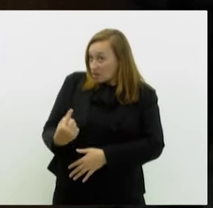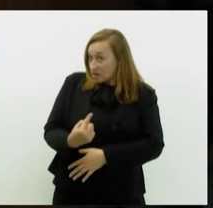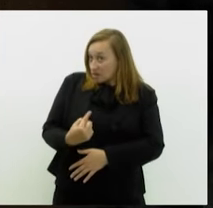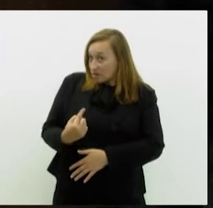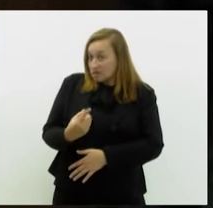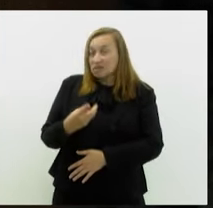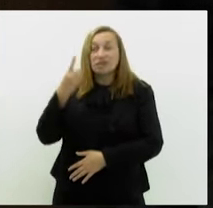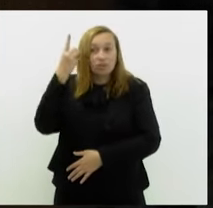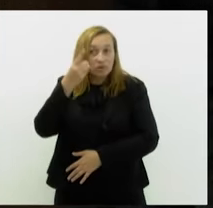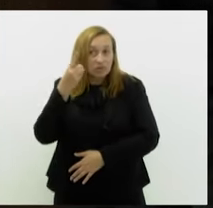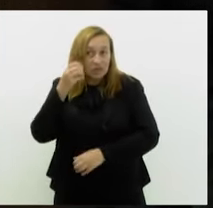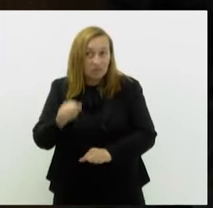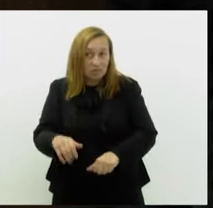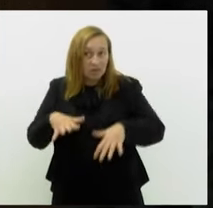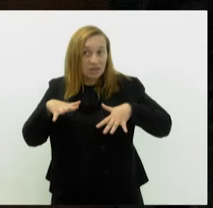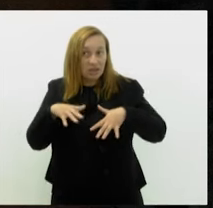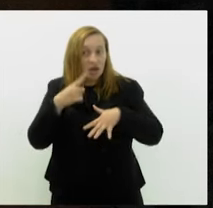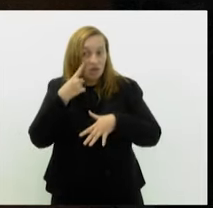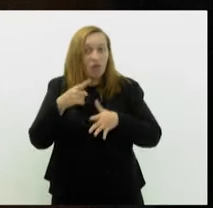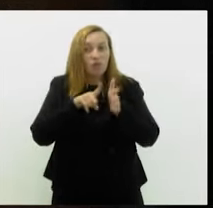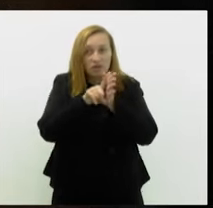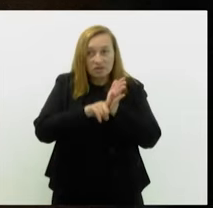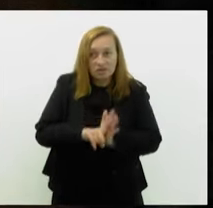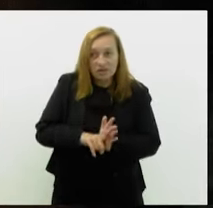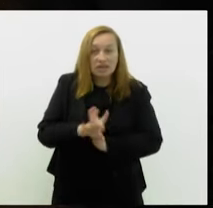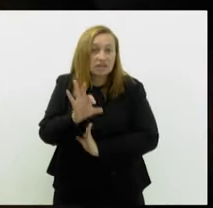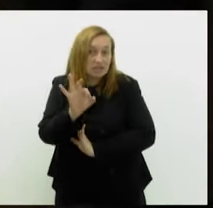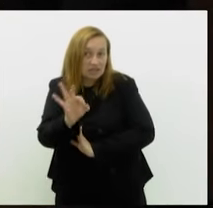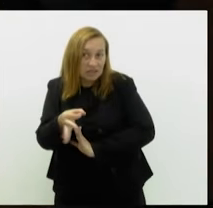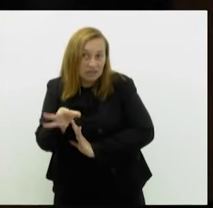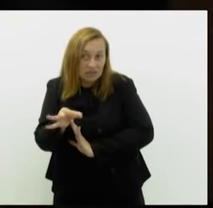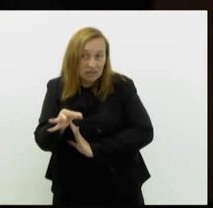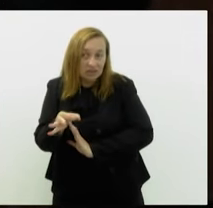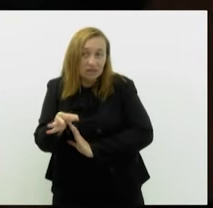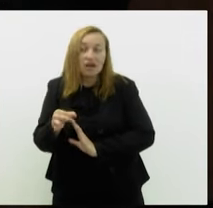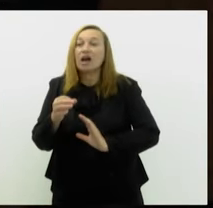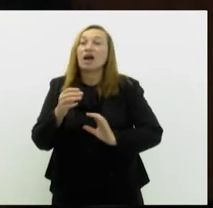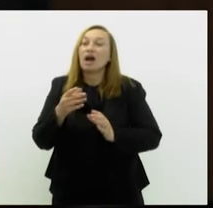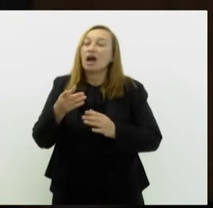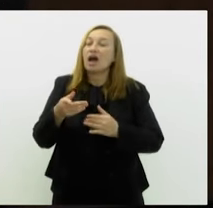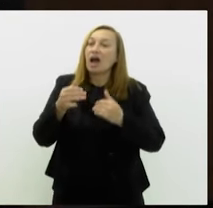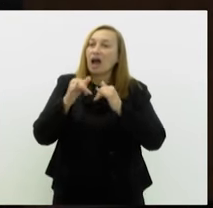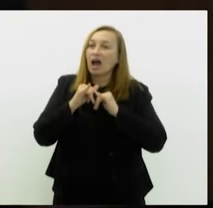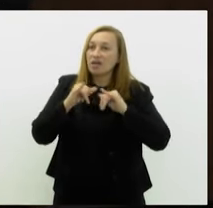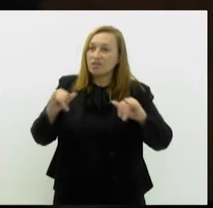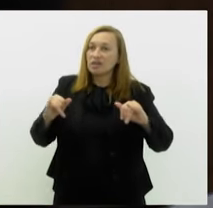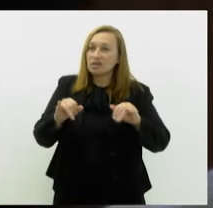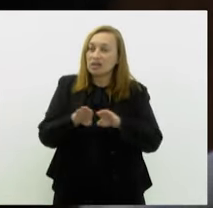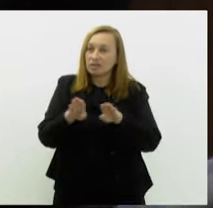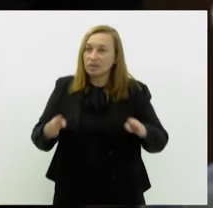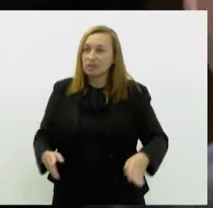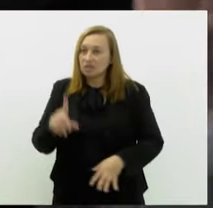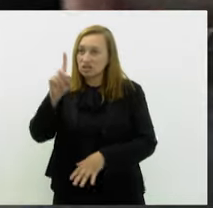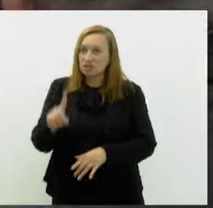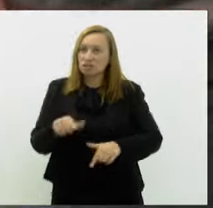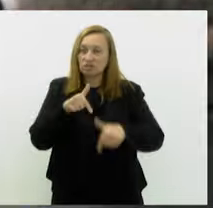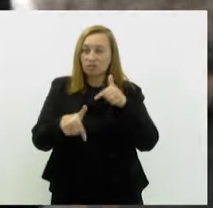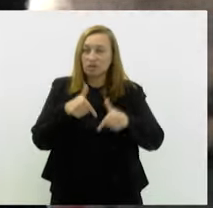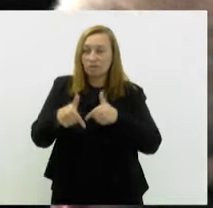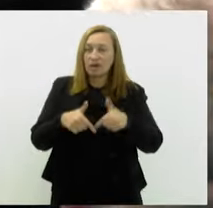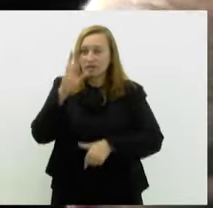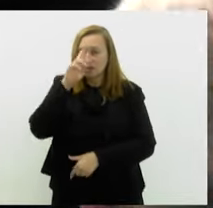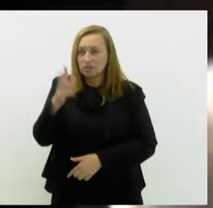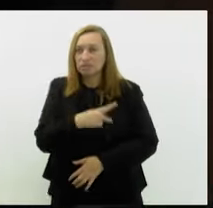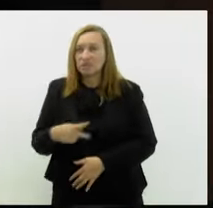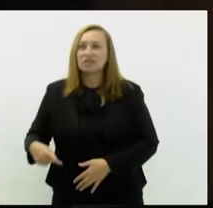no plenário. Então, vou verificar e, posteriormente, comunico à mesa diretora dos trabalhos. Senhor presidente, obrigado pelo